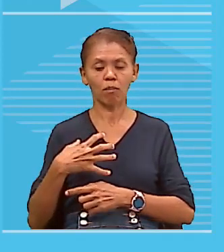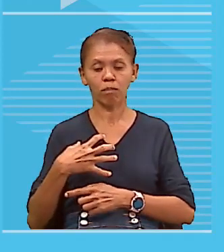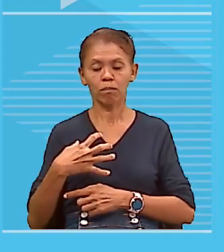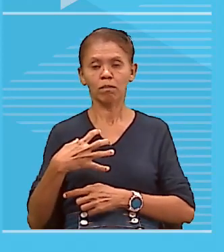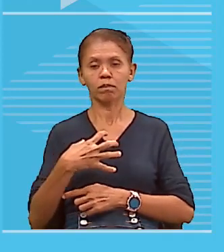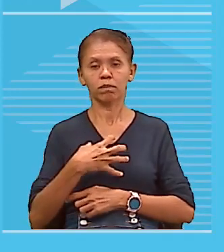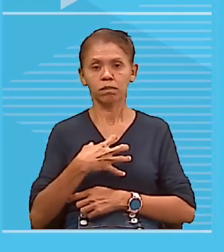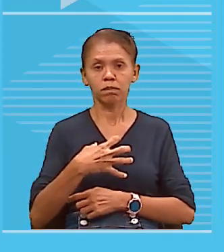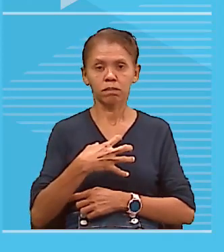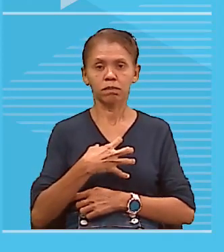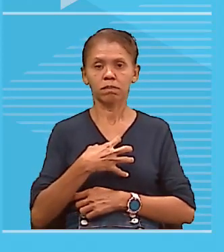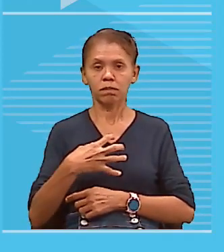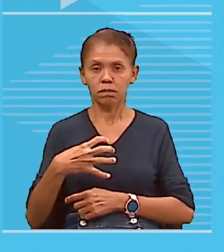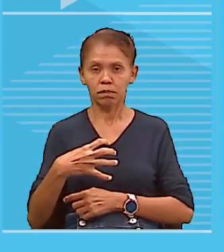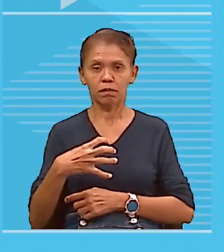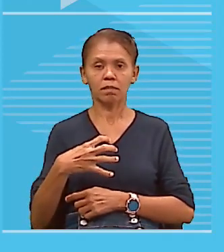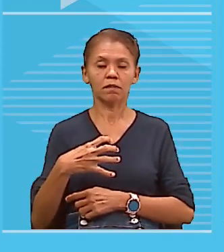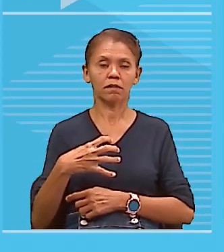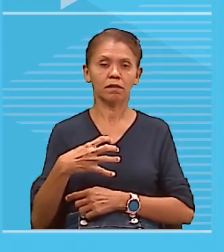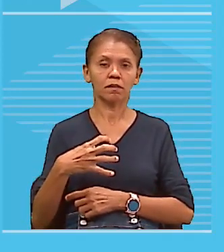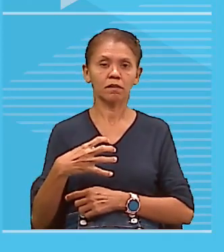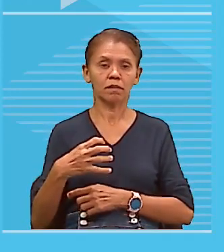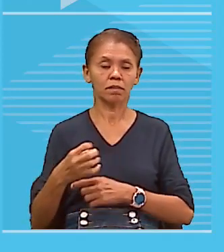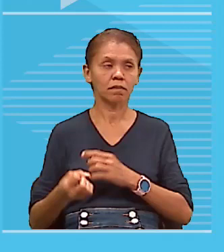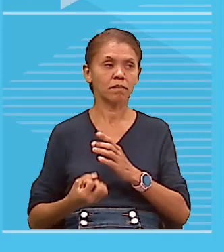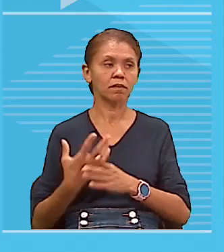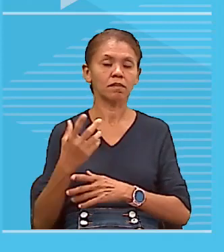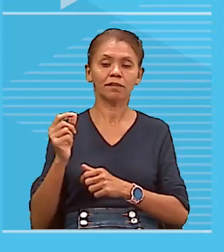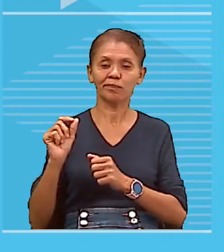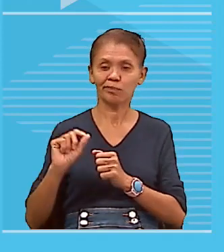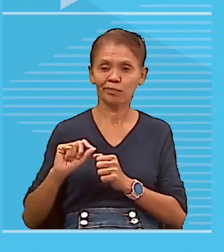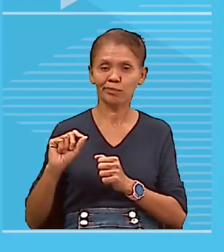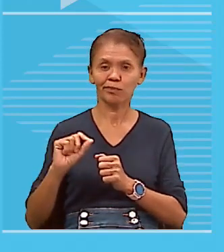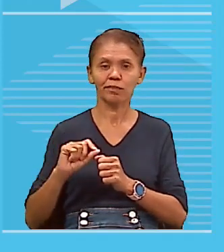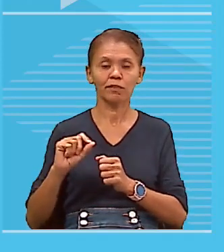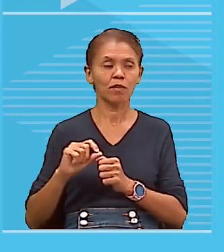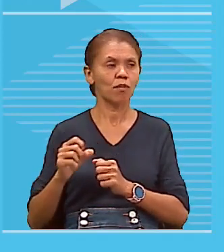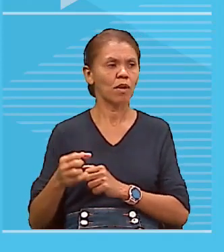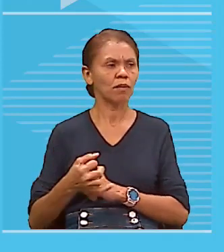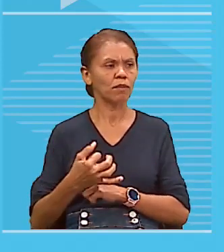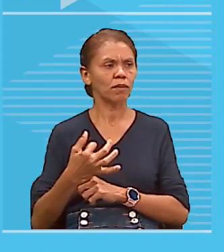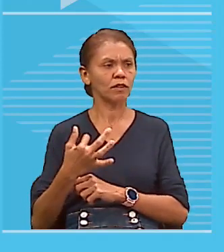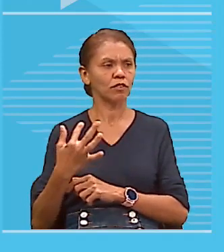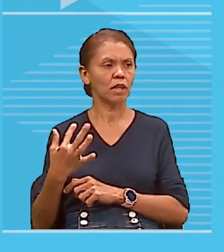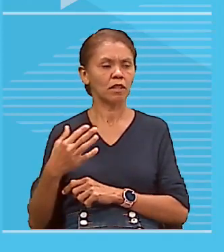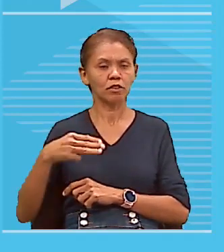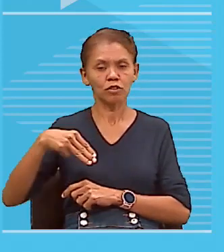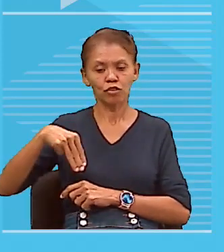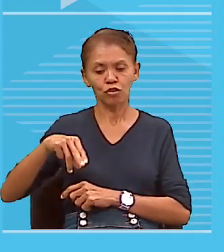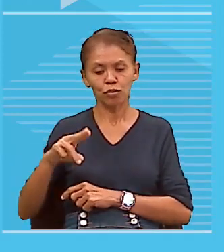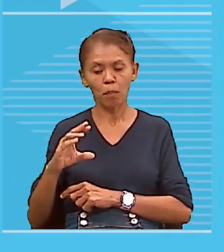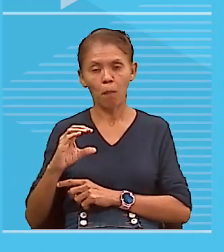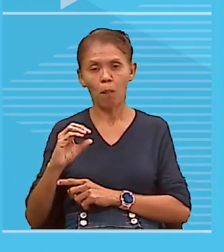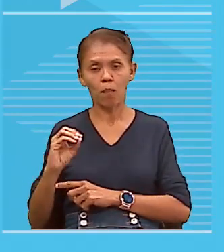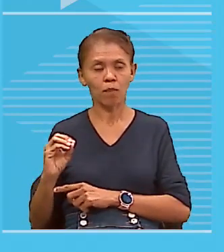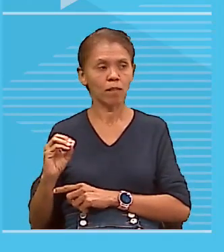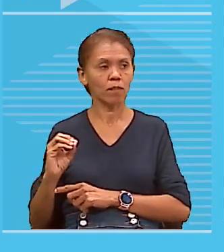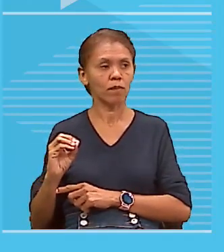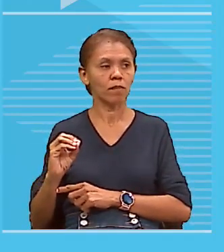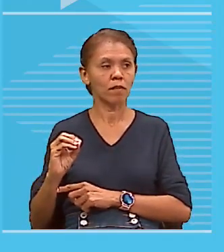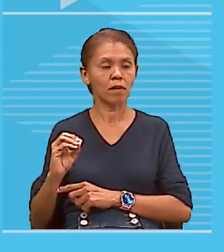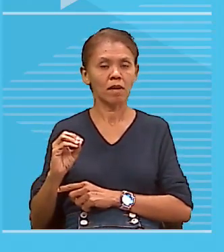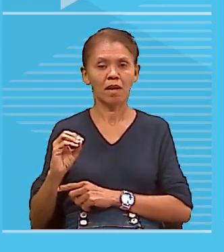vai ficar gerando, né? Vai ficar produzindo um excesso de muco, né? Então a pessoa vai ficar com